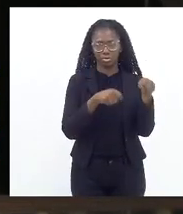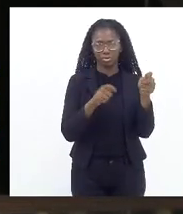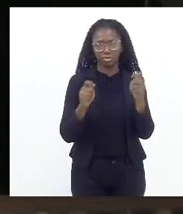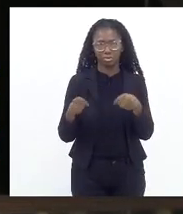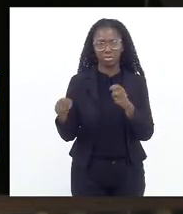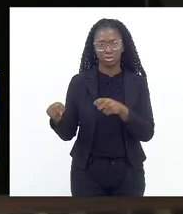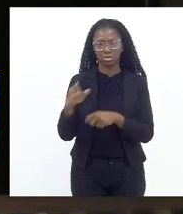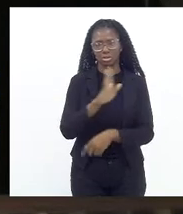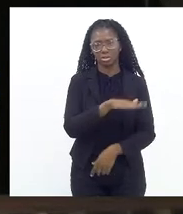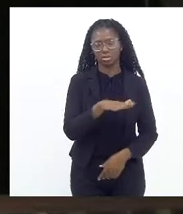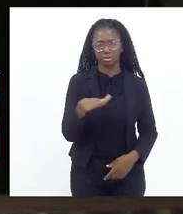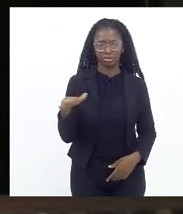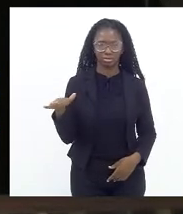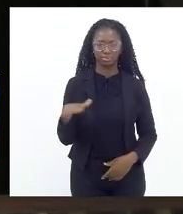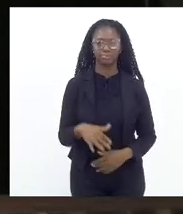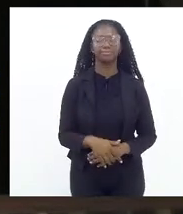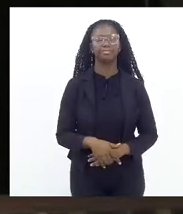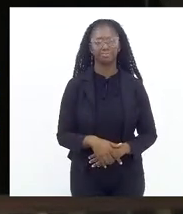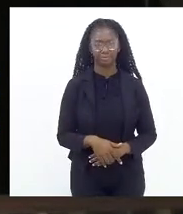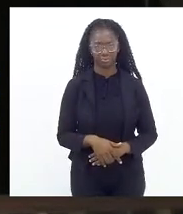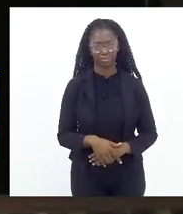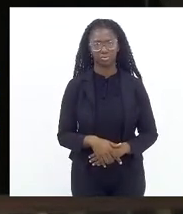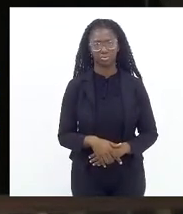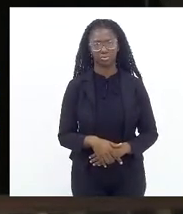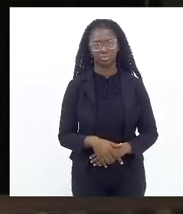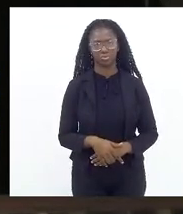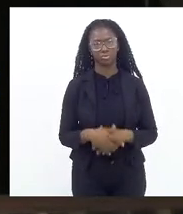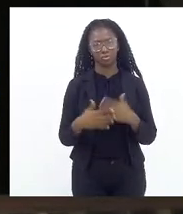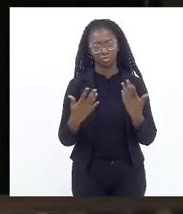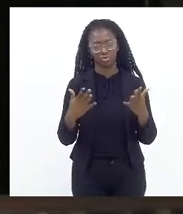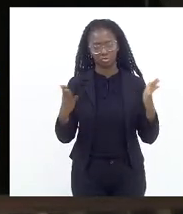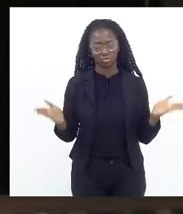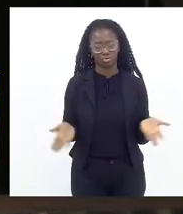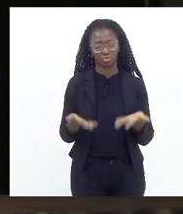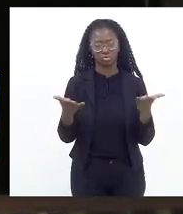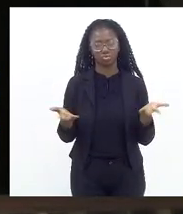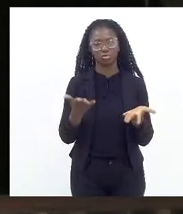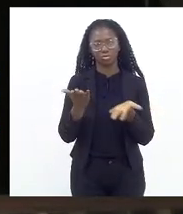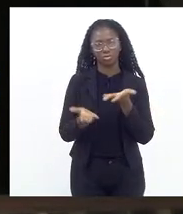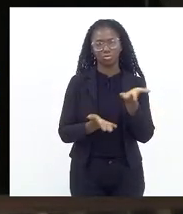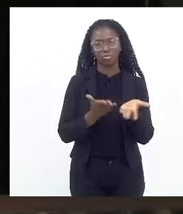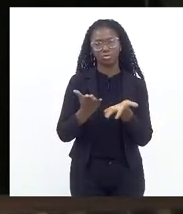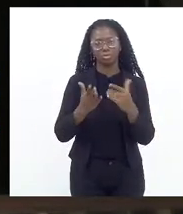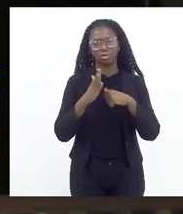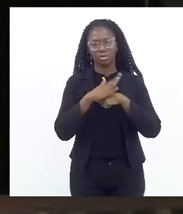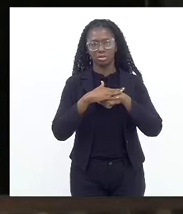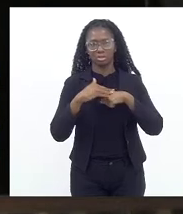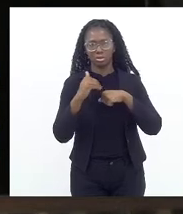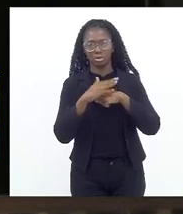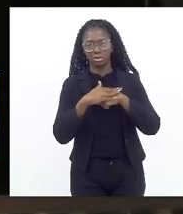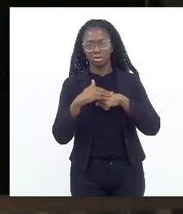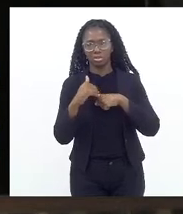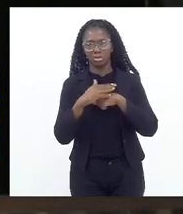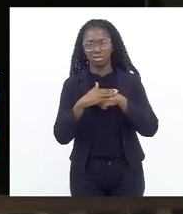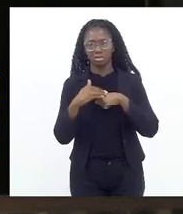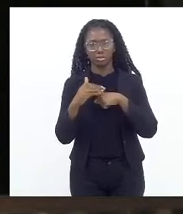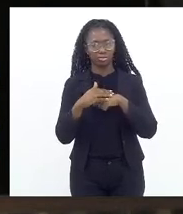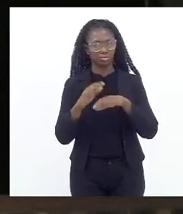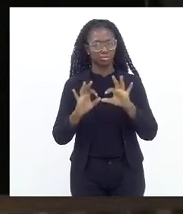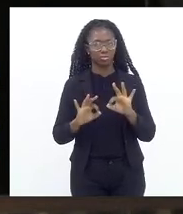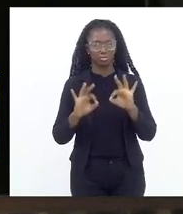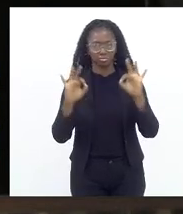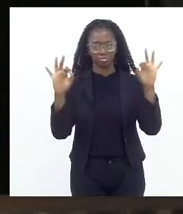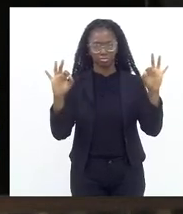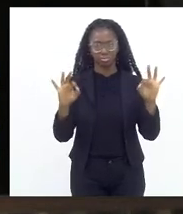potencialidades da criança. Logo, estímulos, cuidado e muito afeto serão super